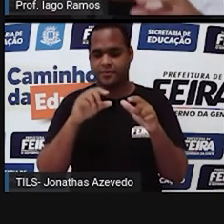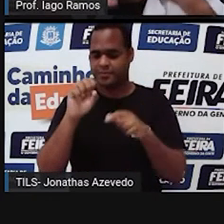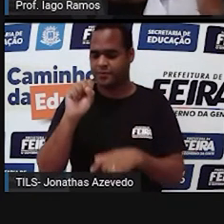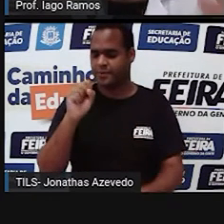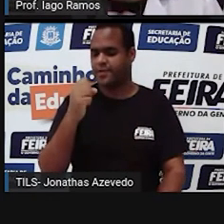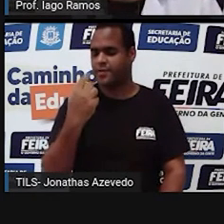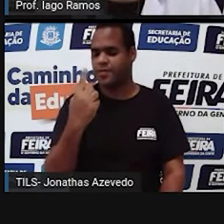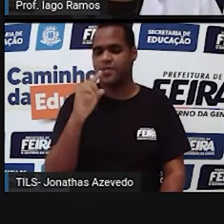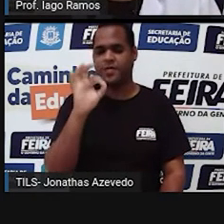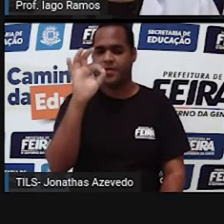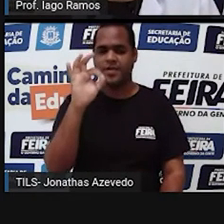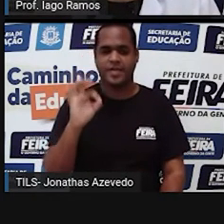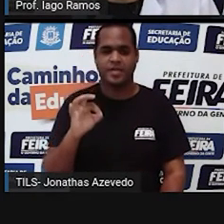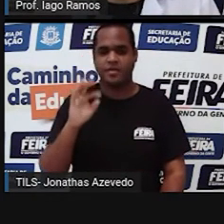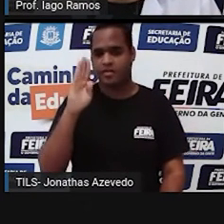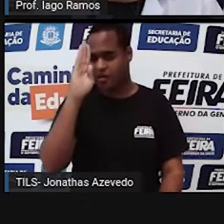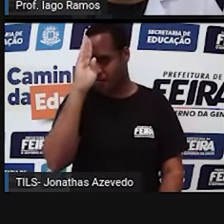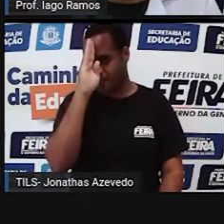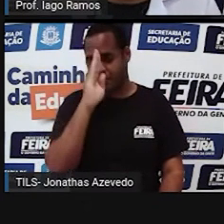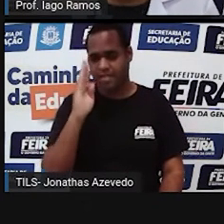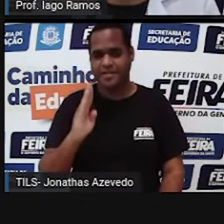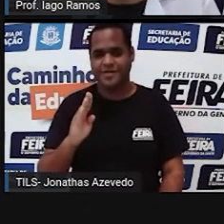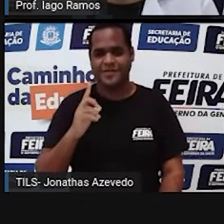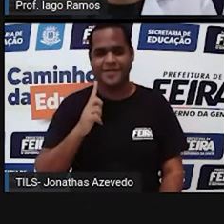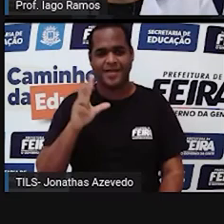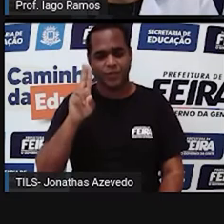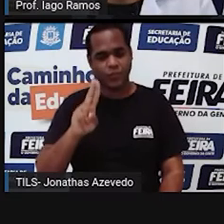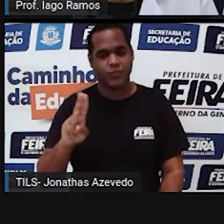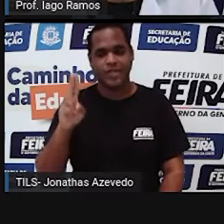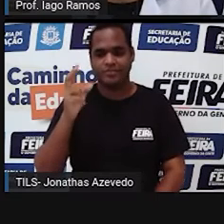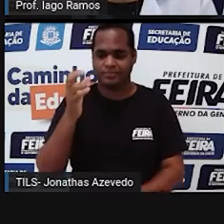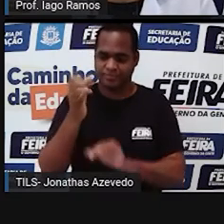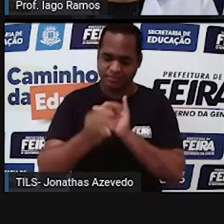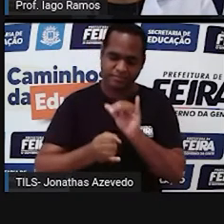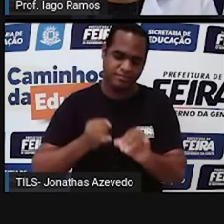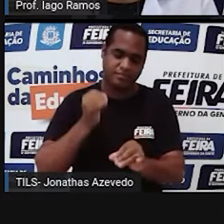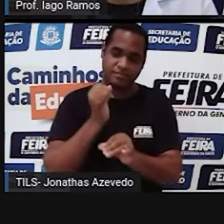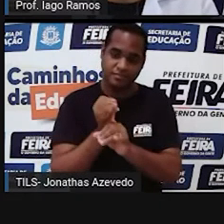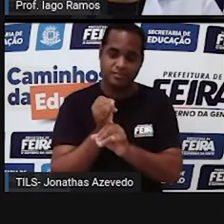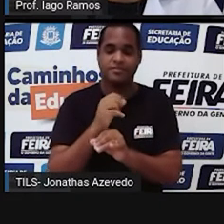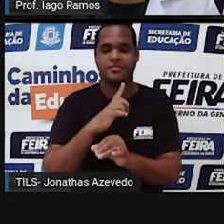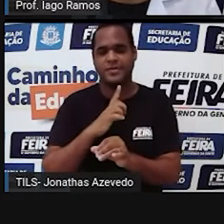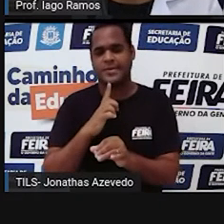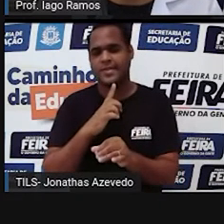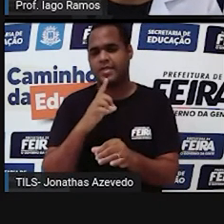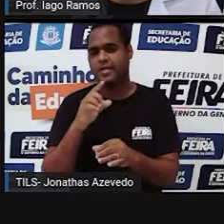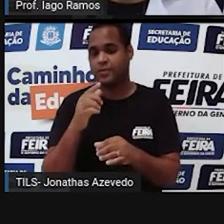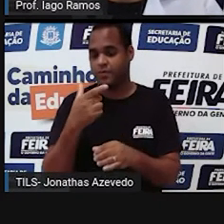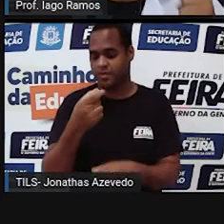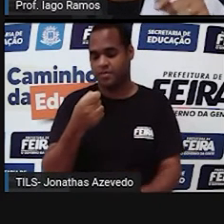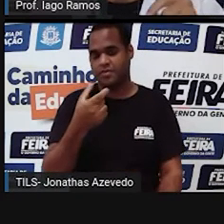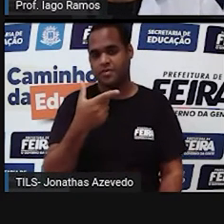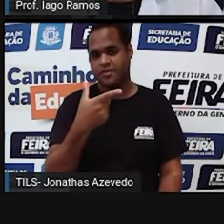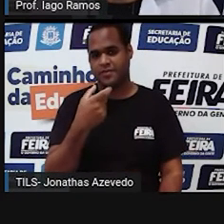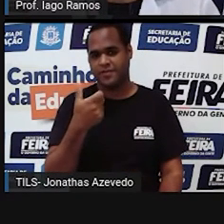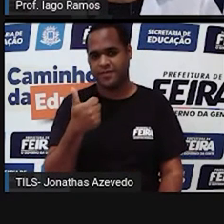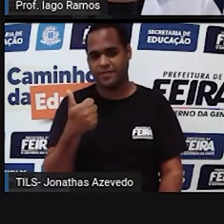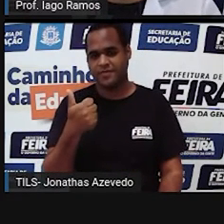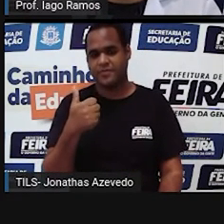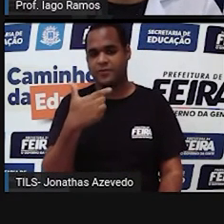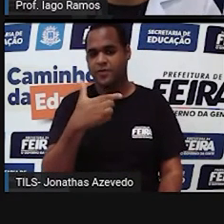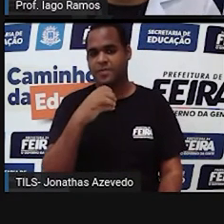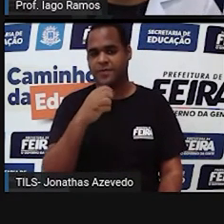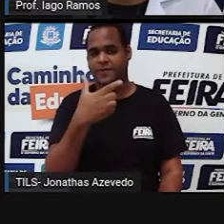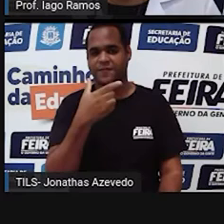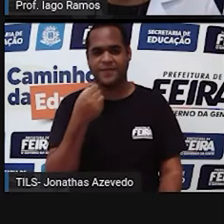81% da nossa população brasileira está usando a internet, né? Essa é uma edição lá de 2020 do